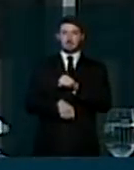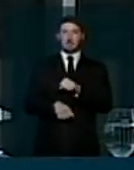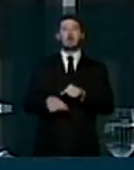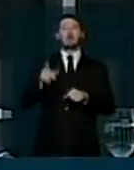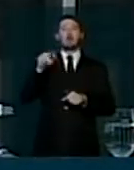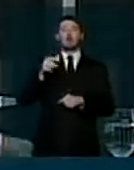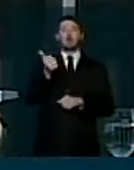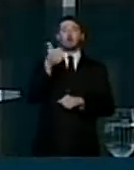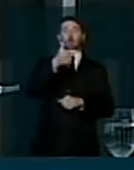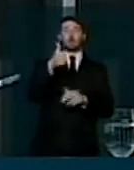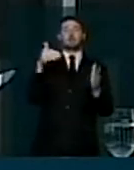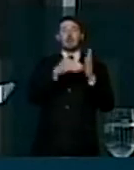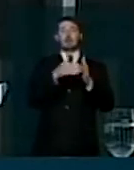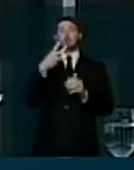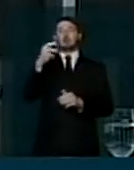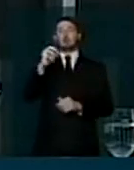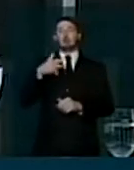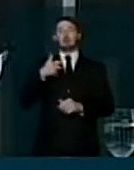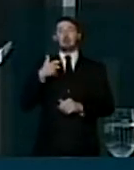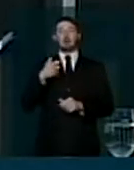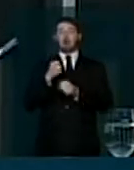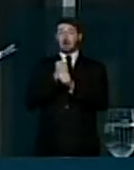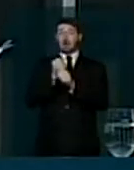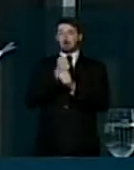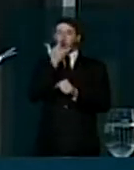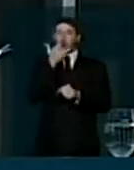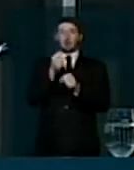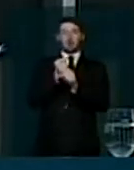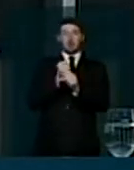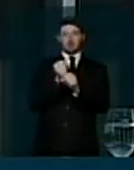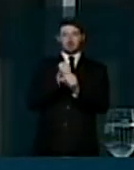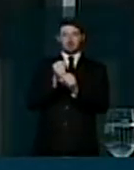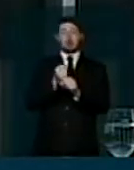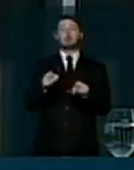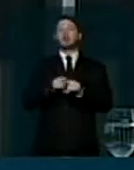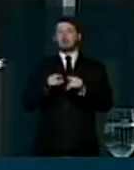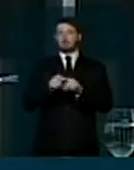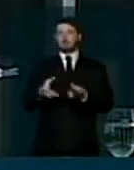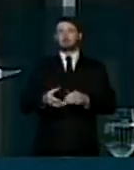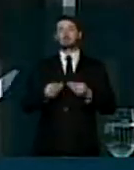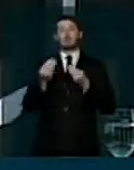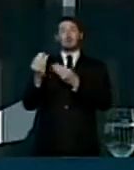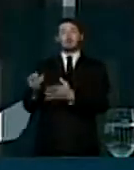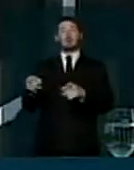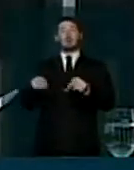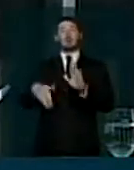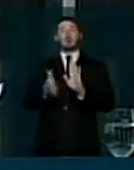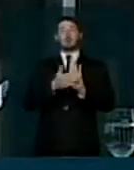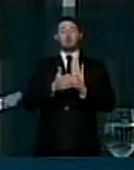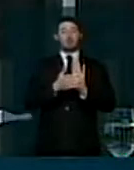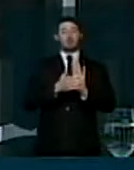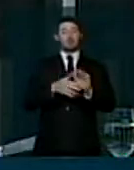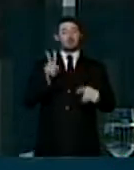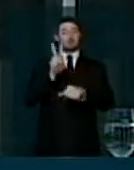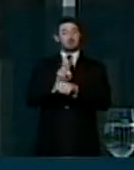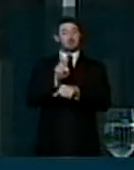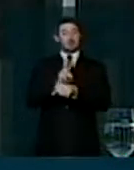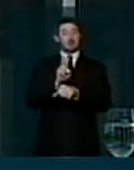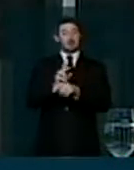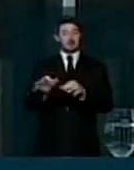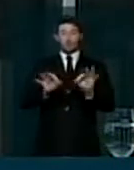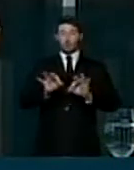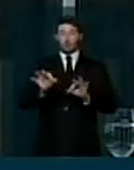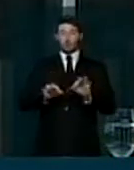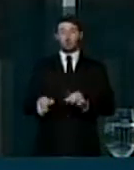de 12 a 30 anos. Encaminhei também, senhor presidente, senhoras deputadas, uma proposta de fiscalização e